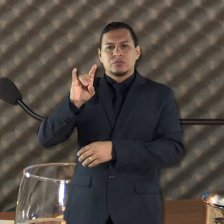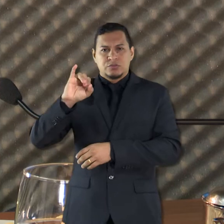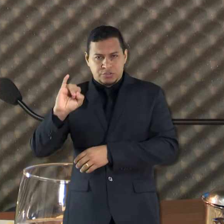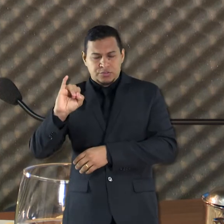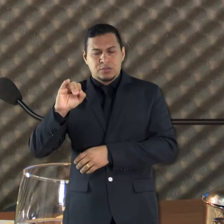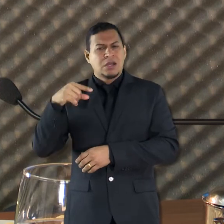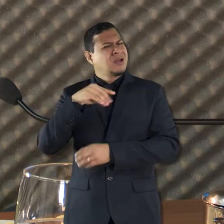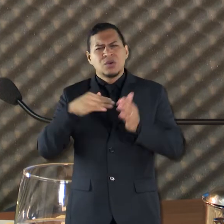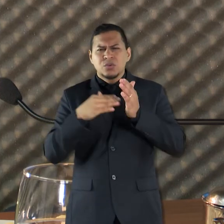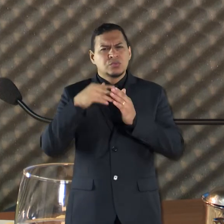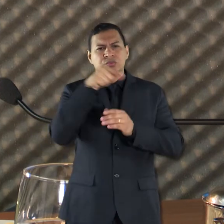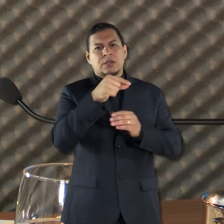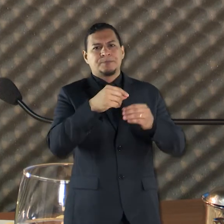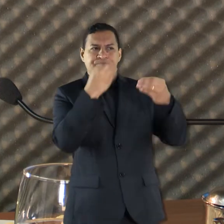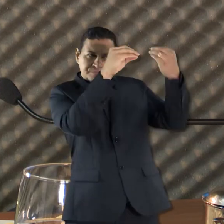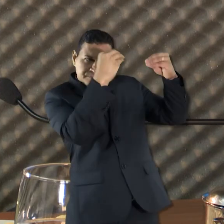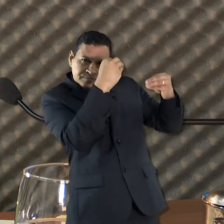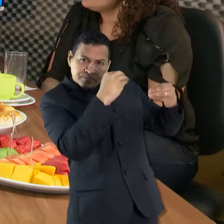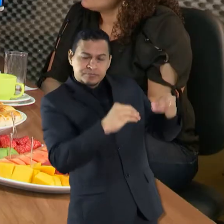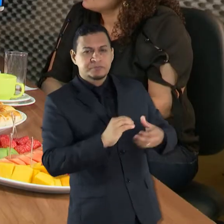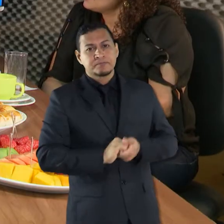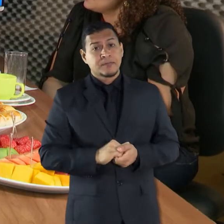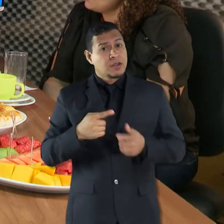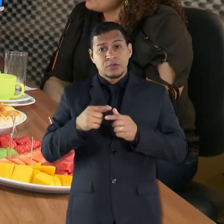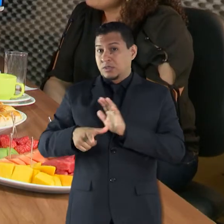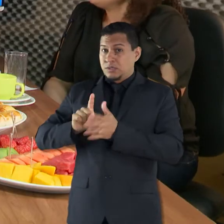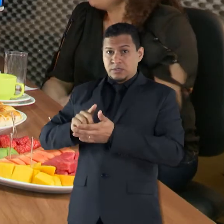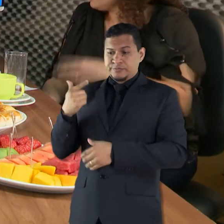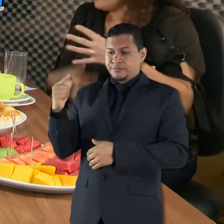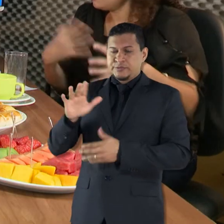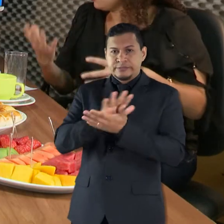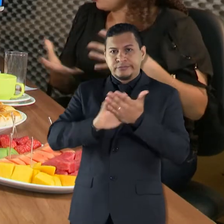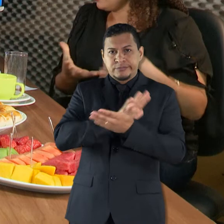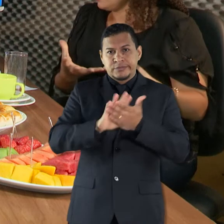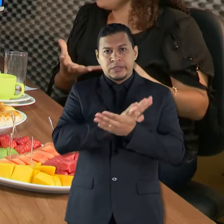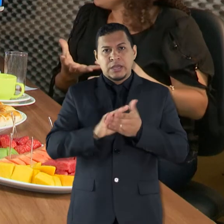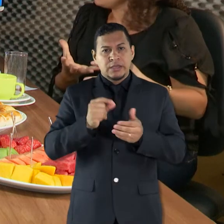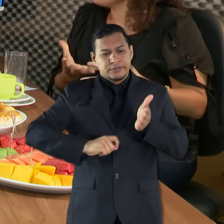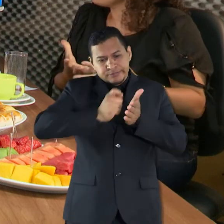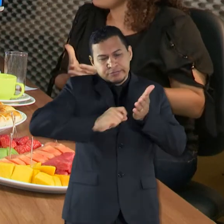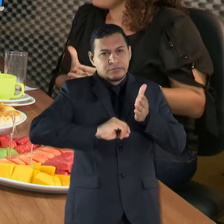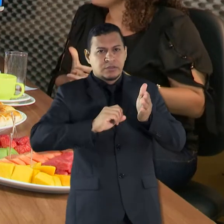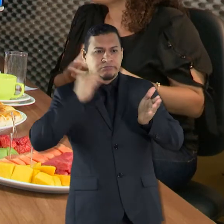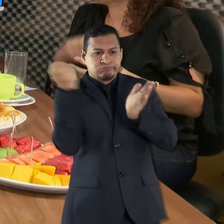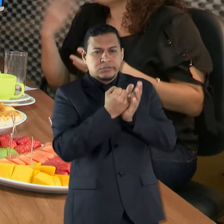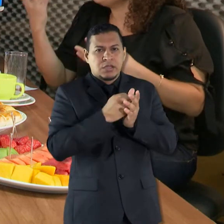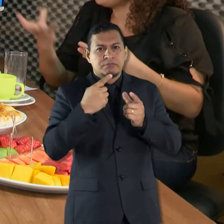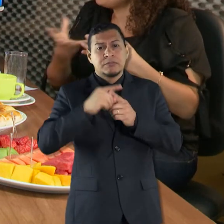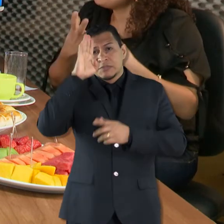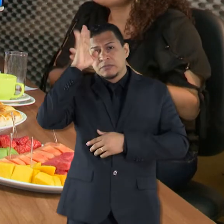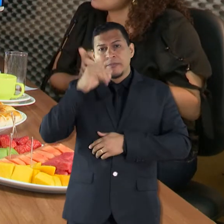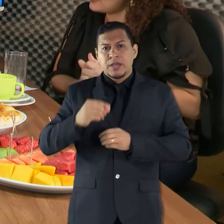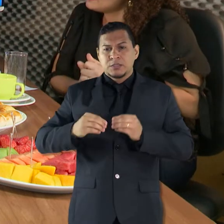Nossa. comunidade de aldeia, tudo está lá. Que maravilha! É. Porque antes não tinha esses registros, né? Eles não costumavam Não tem, fazer. não Nas tem.